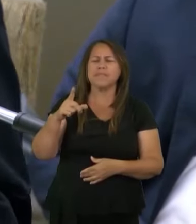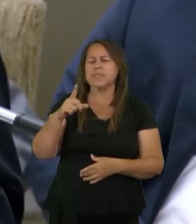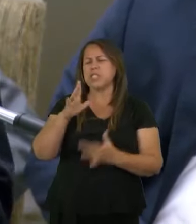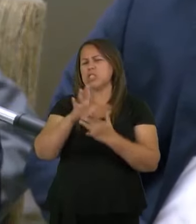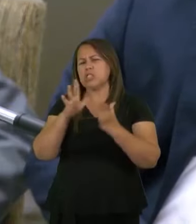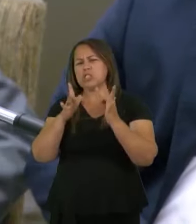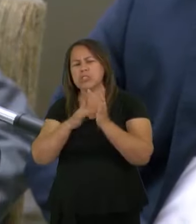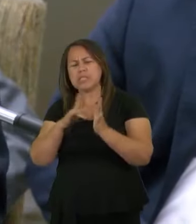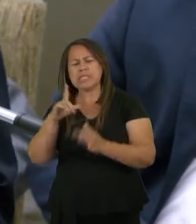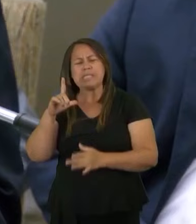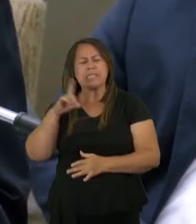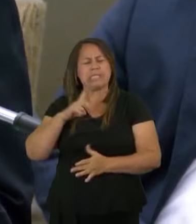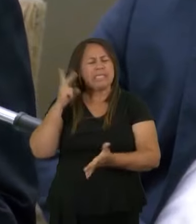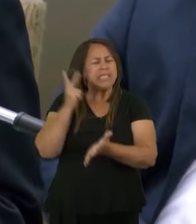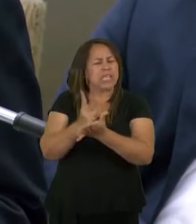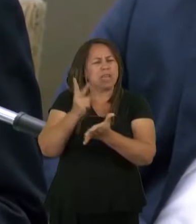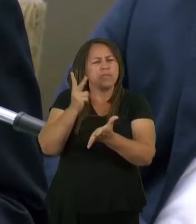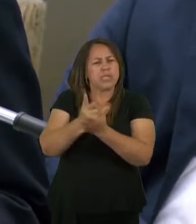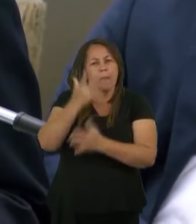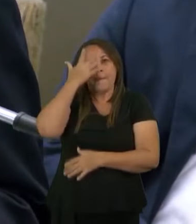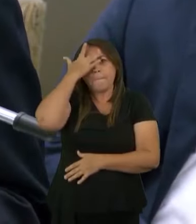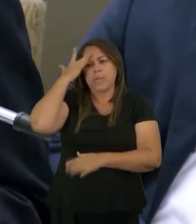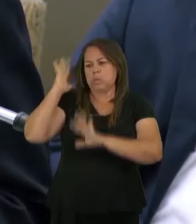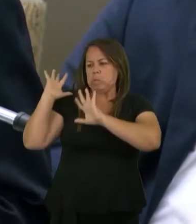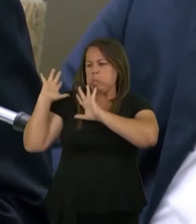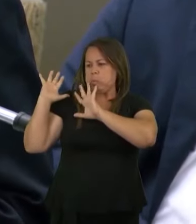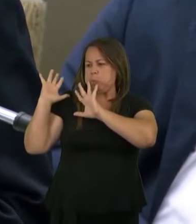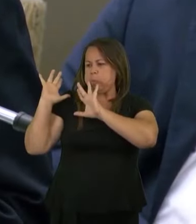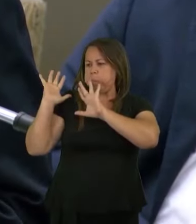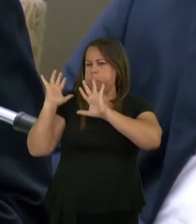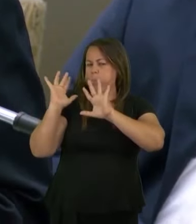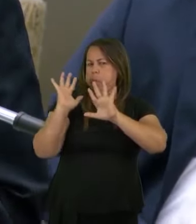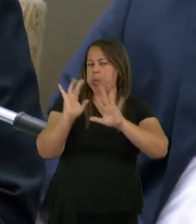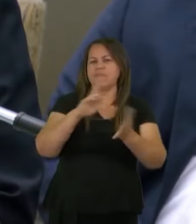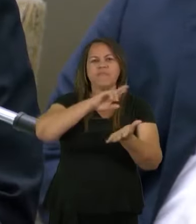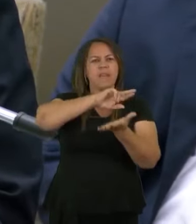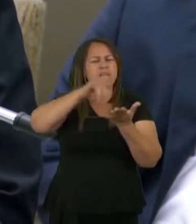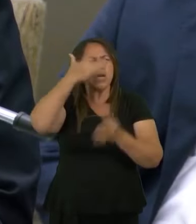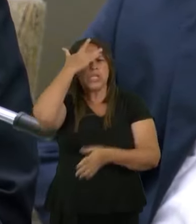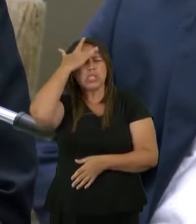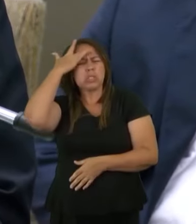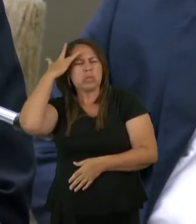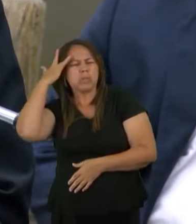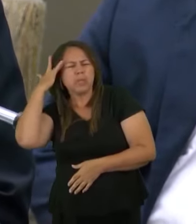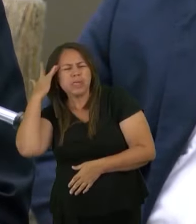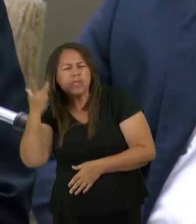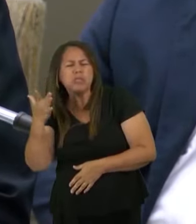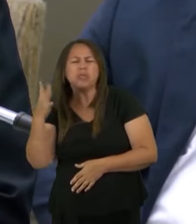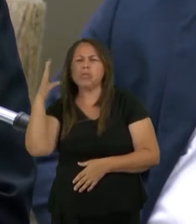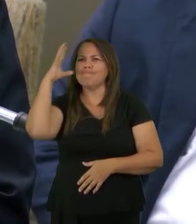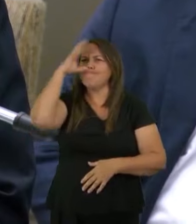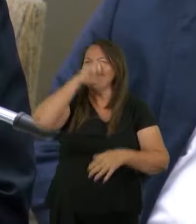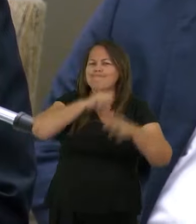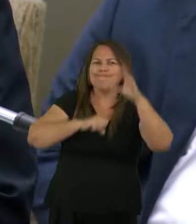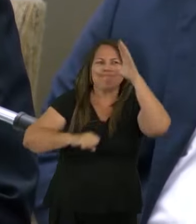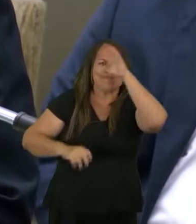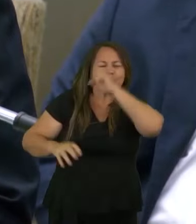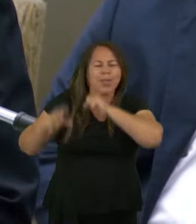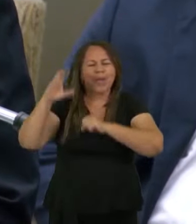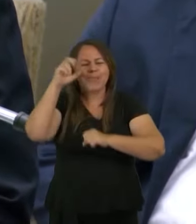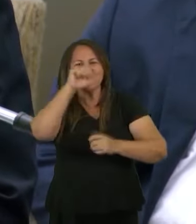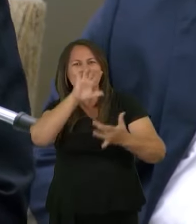pessoas. Muitas tiveram o privilégio de ouvir Jesus,